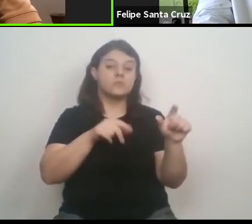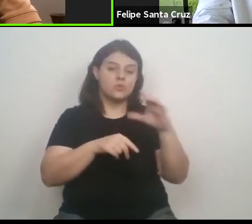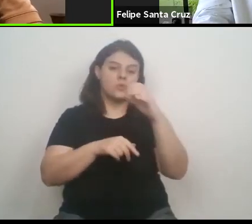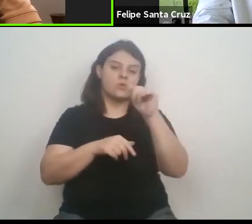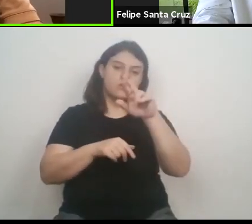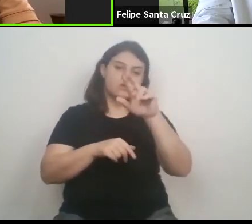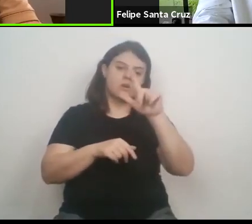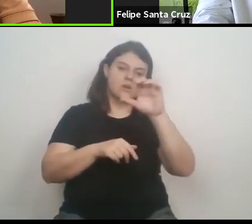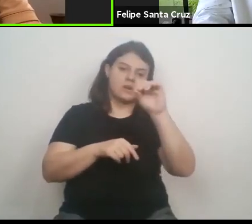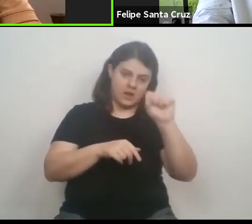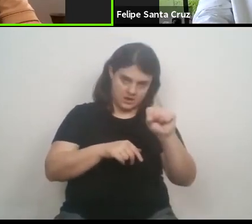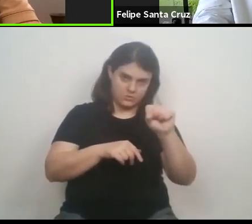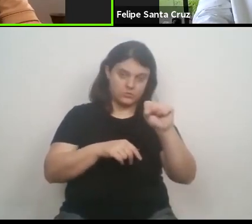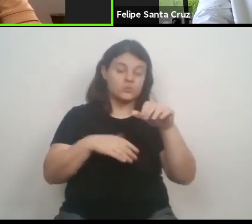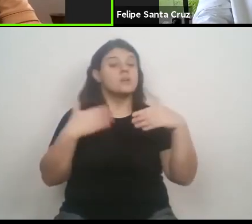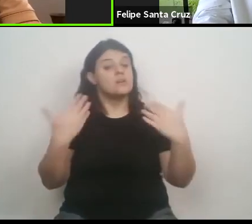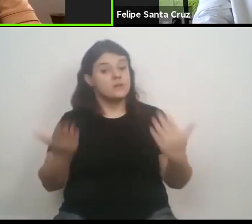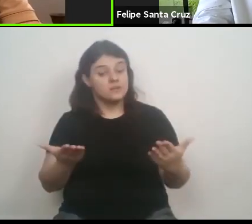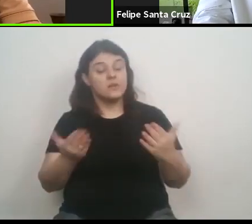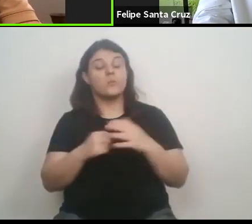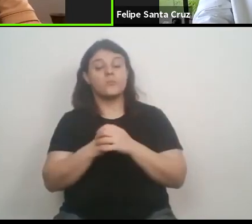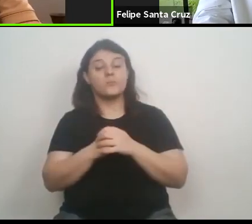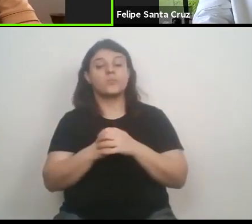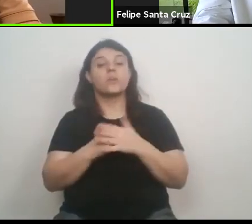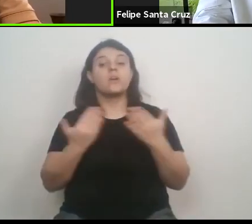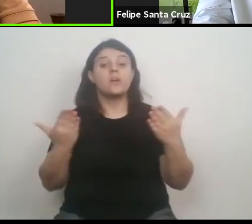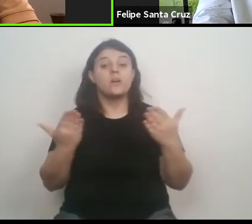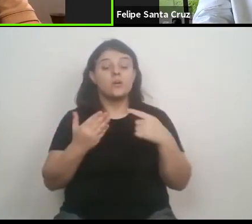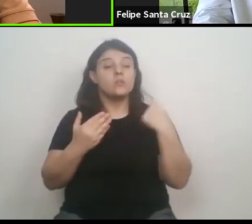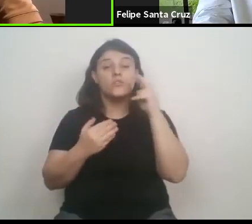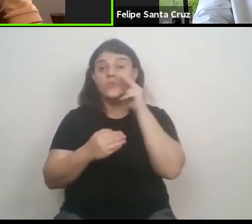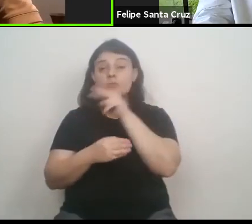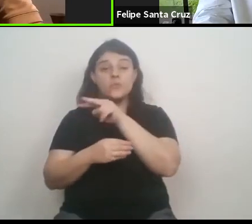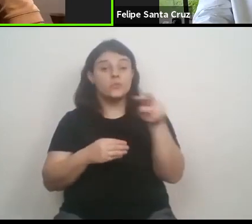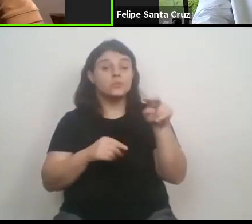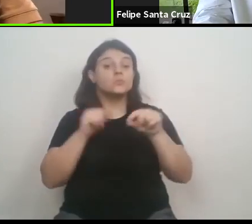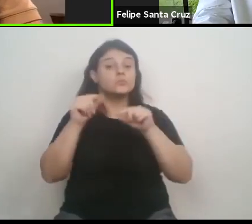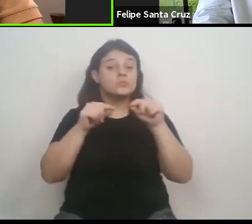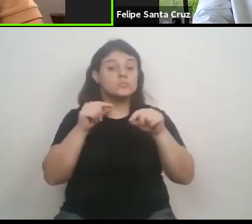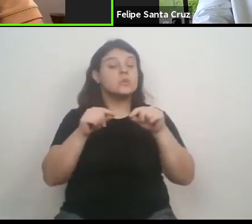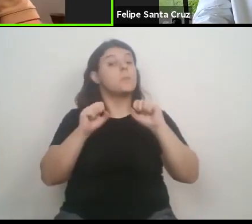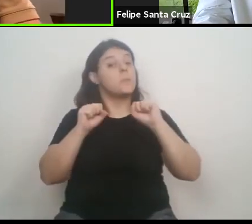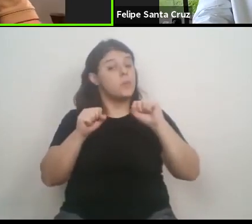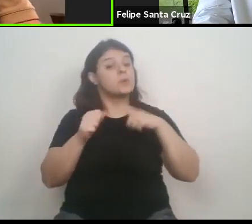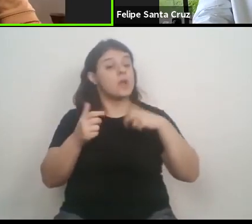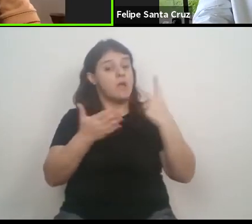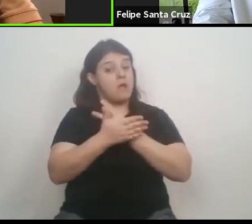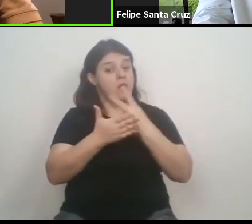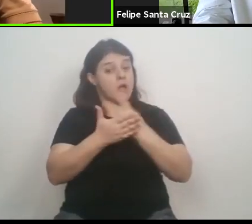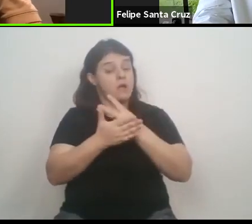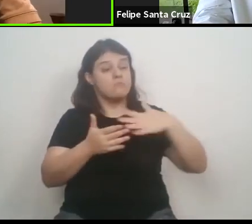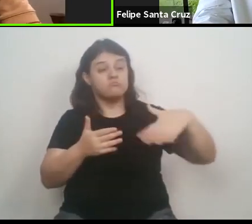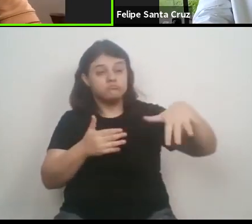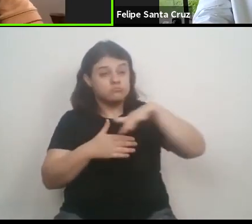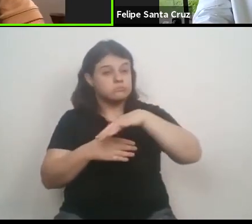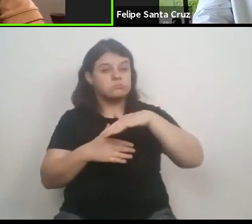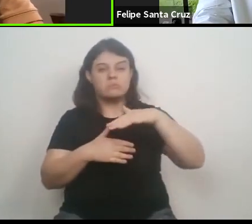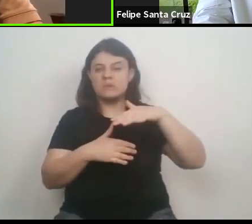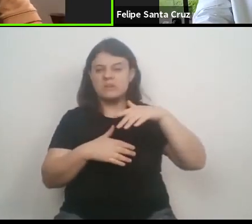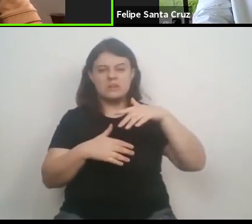Bolsonaro. Então, nós estamos aí diante de uma possível delinquência com efeitos